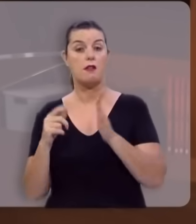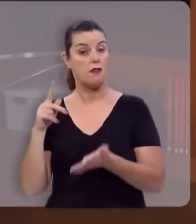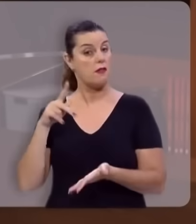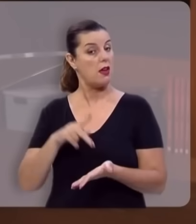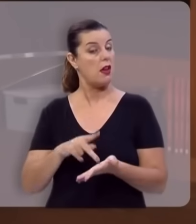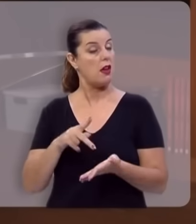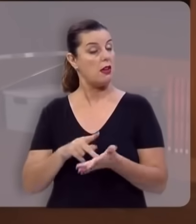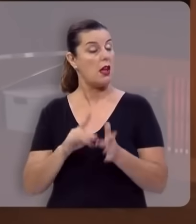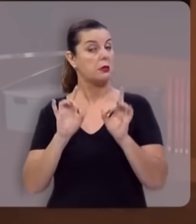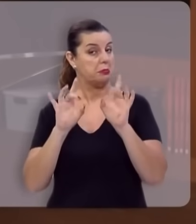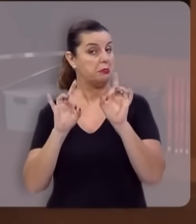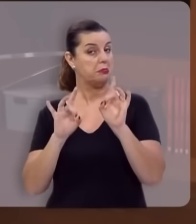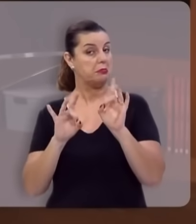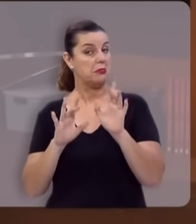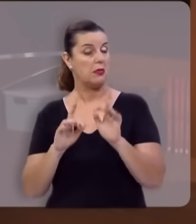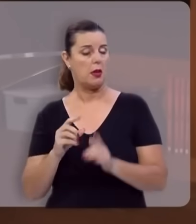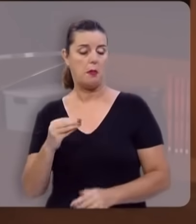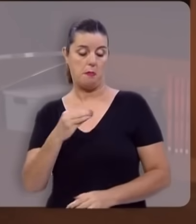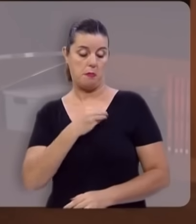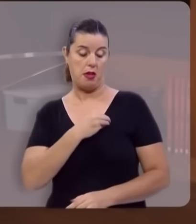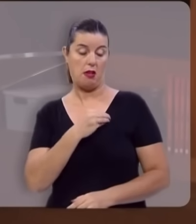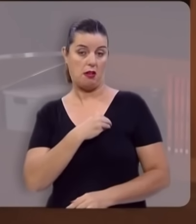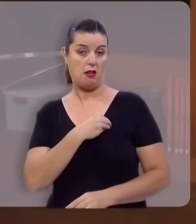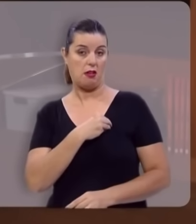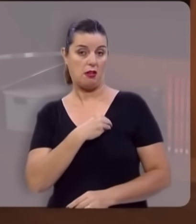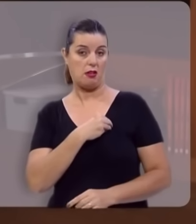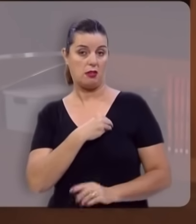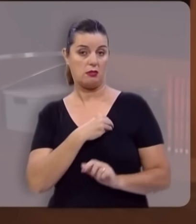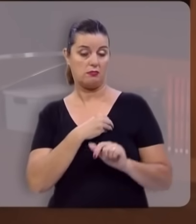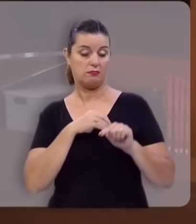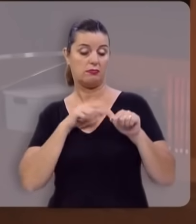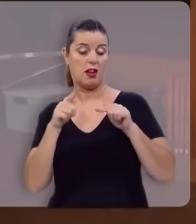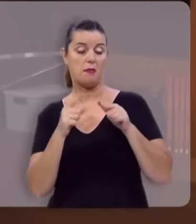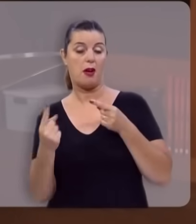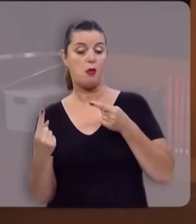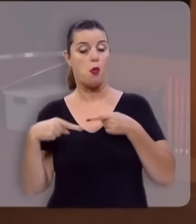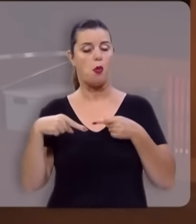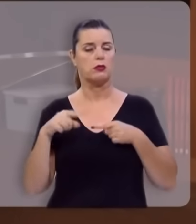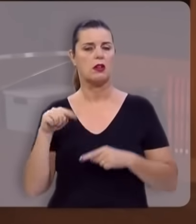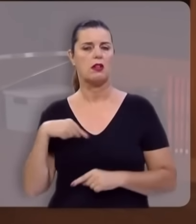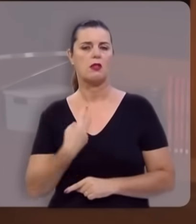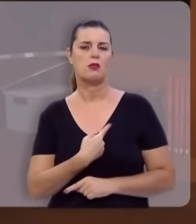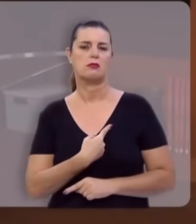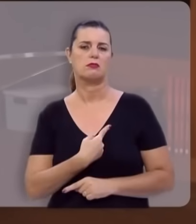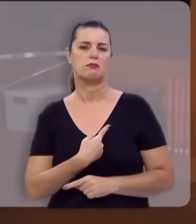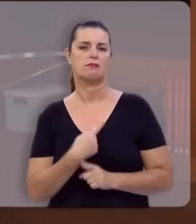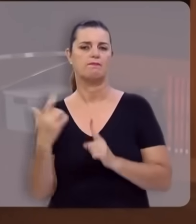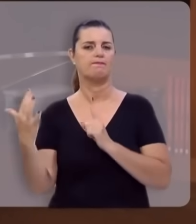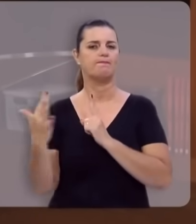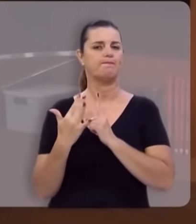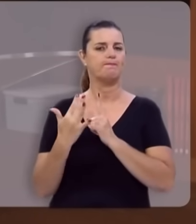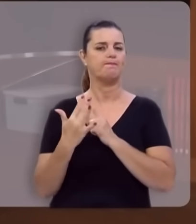soleníssima, é que o pecado trabalha contra nós.